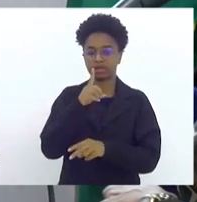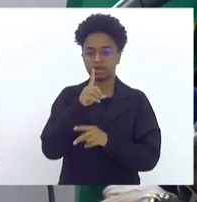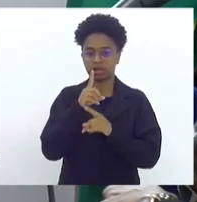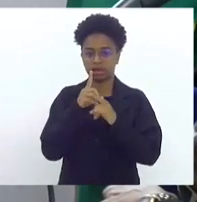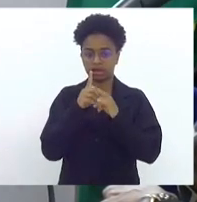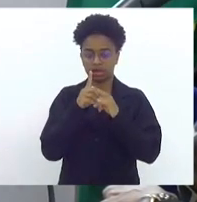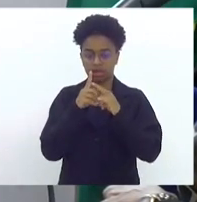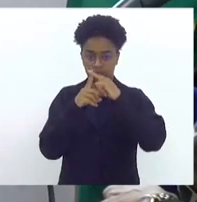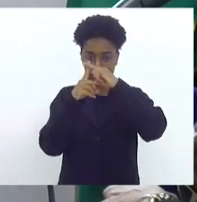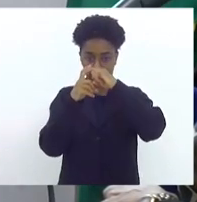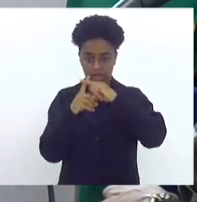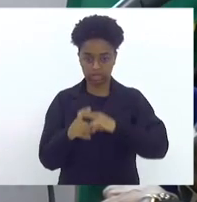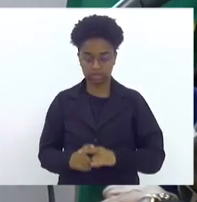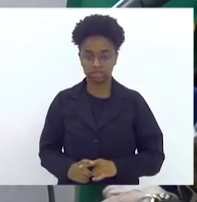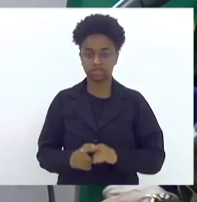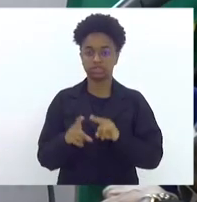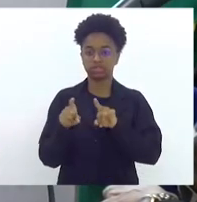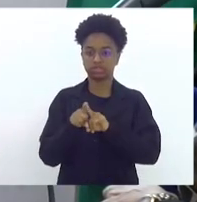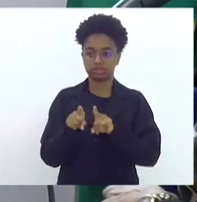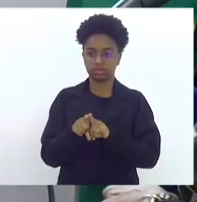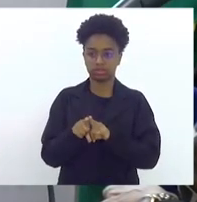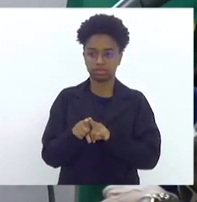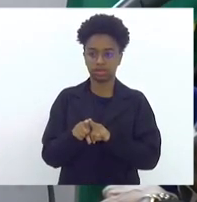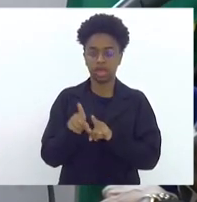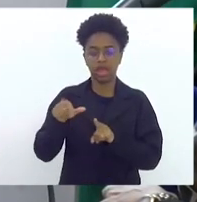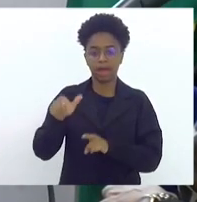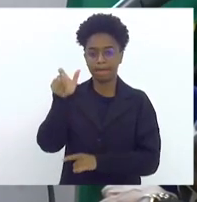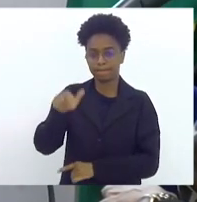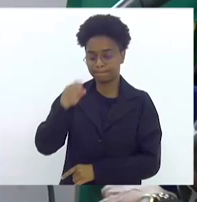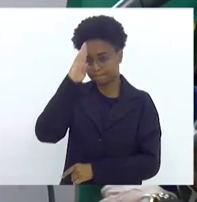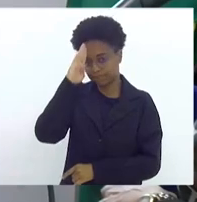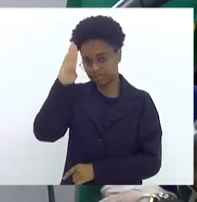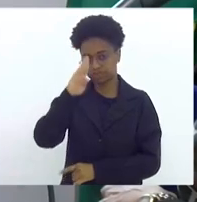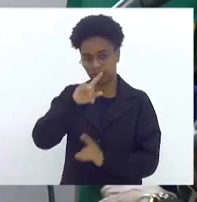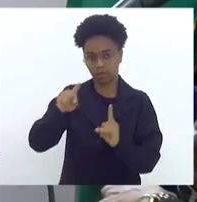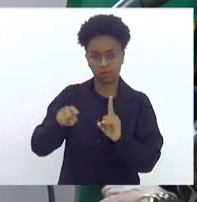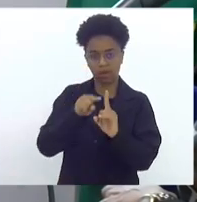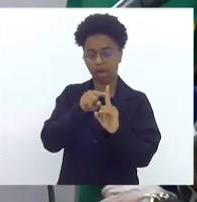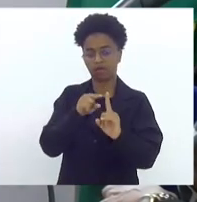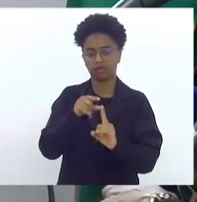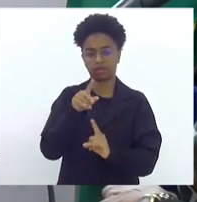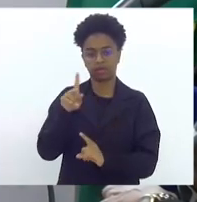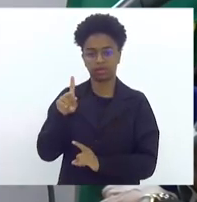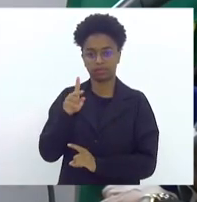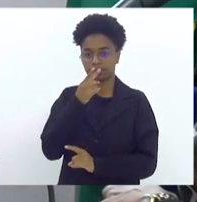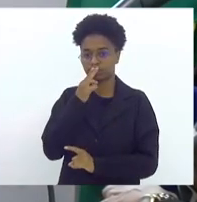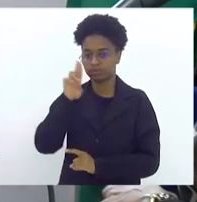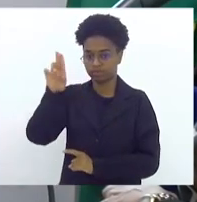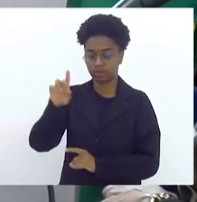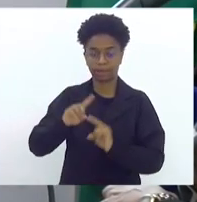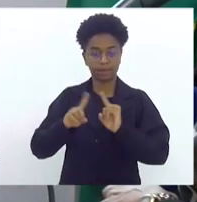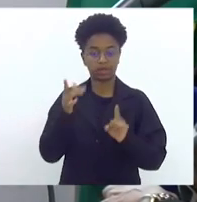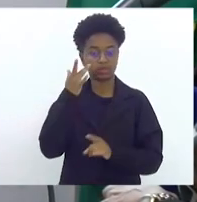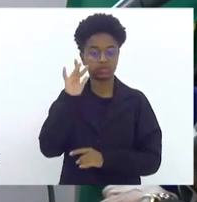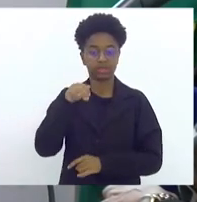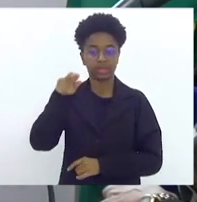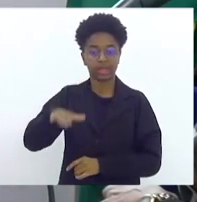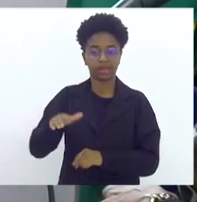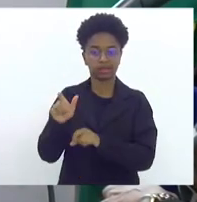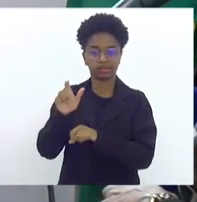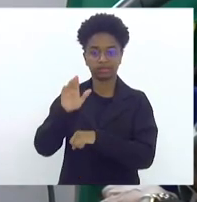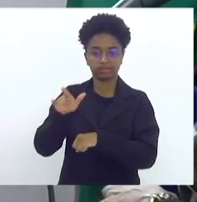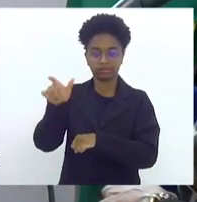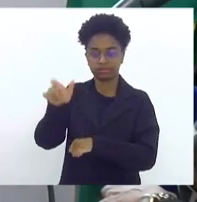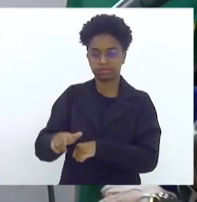nazista que são mulatos e que seriam os principais alvos de Hitler ou seja não tem consciência de quem é a si própria